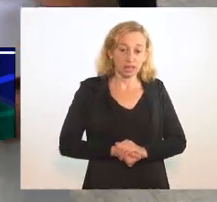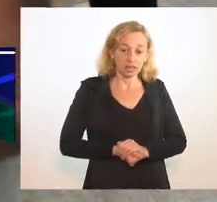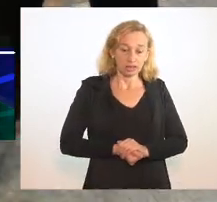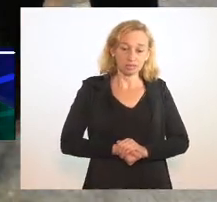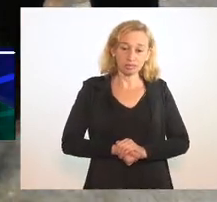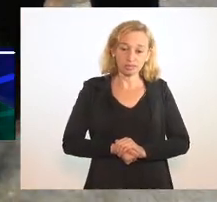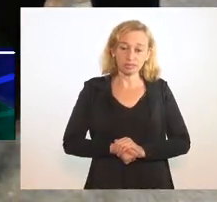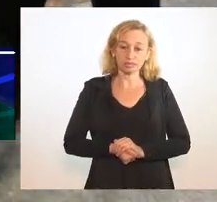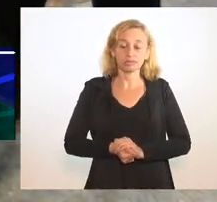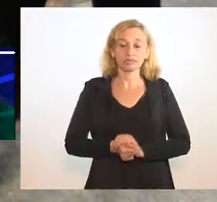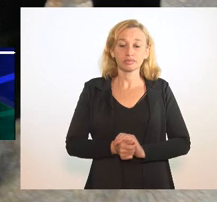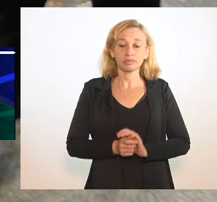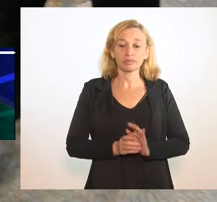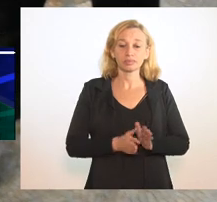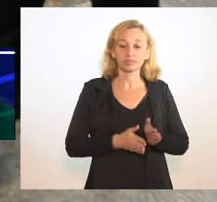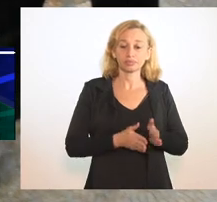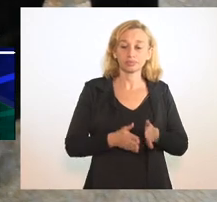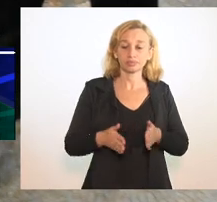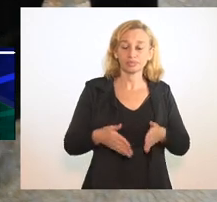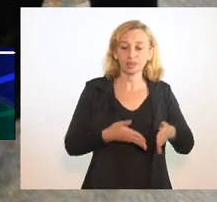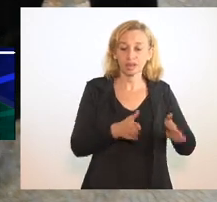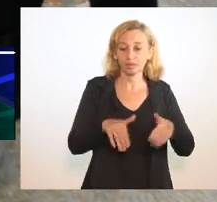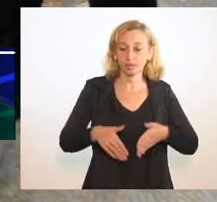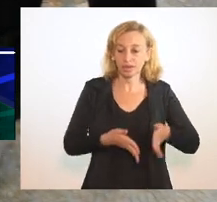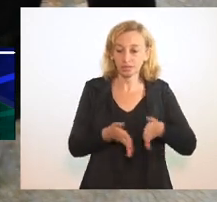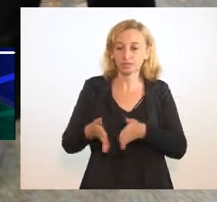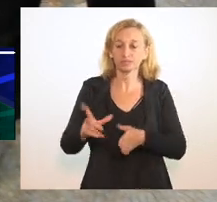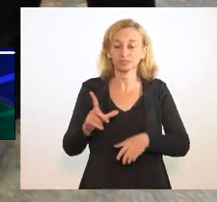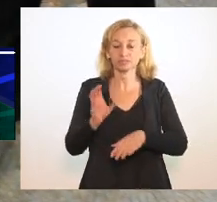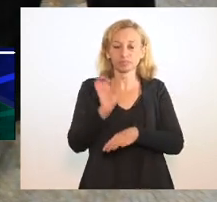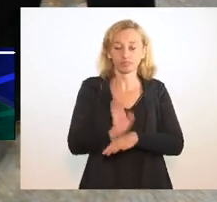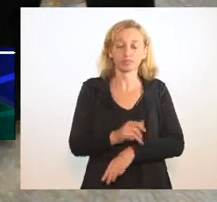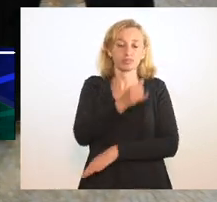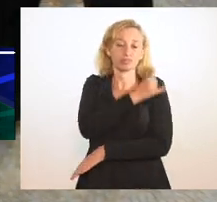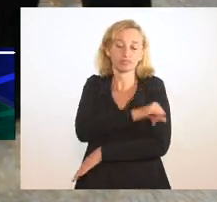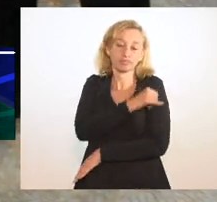diferentes destinos que temos no Estado do Rio de Janeiro. Em